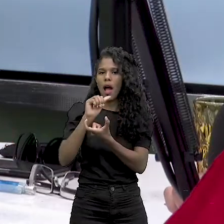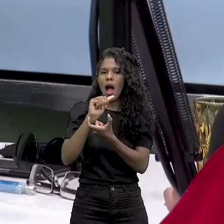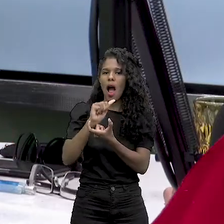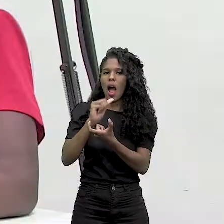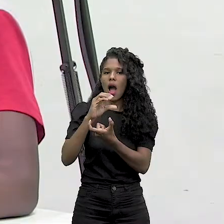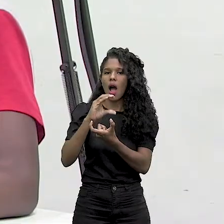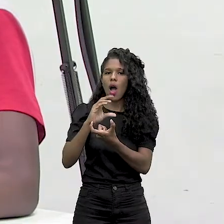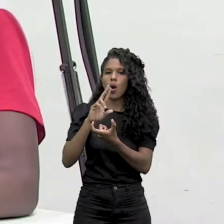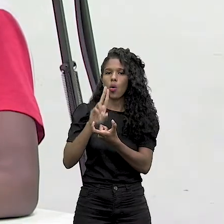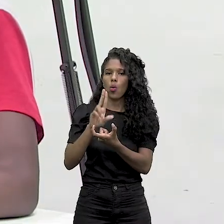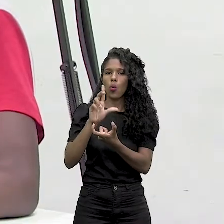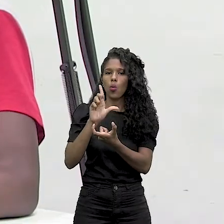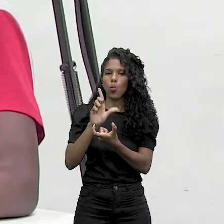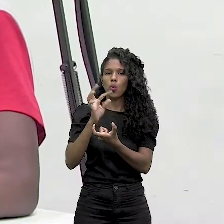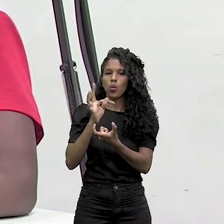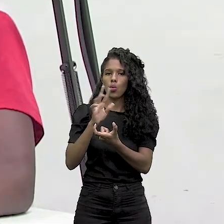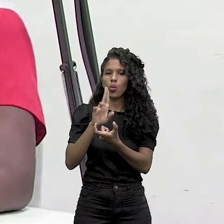Gente, o SMED pode, tudo pode.